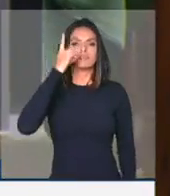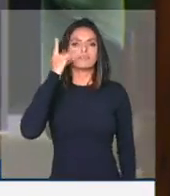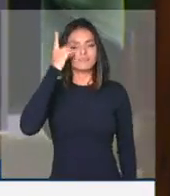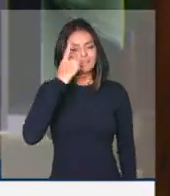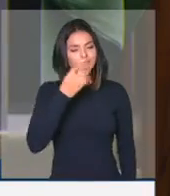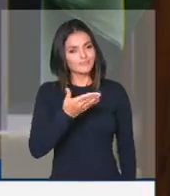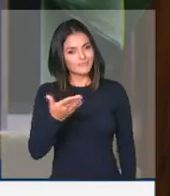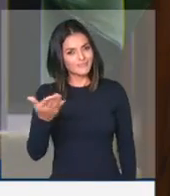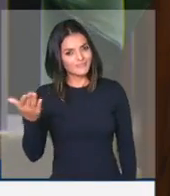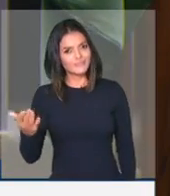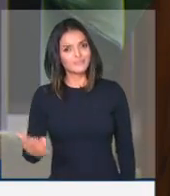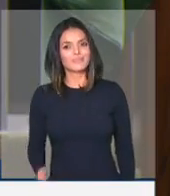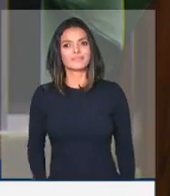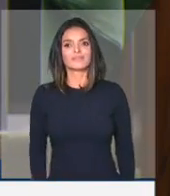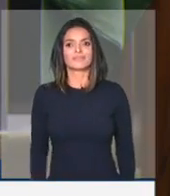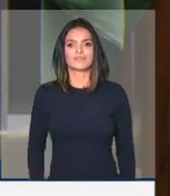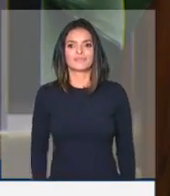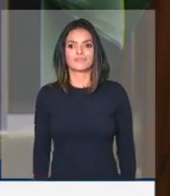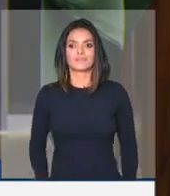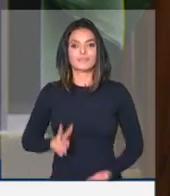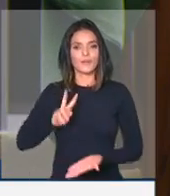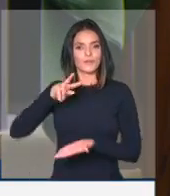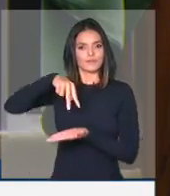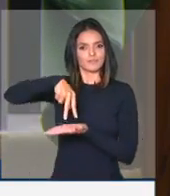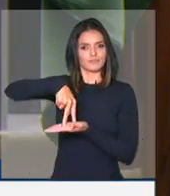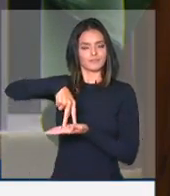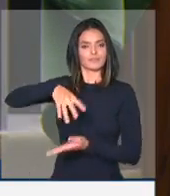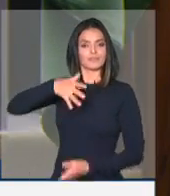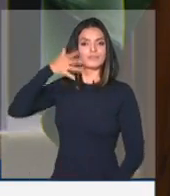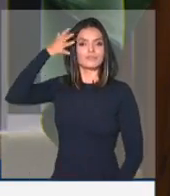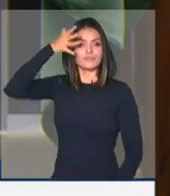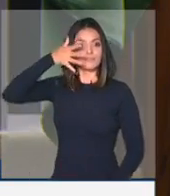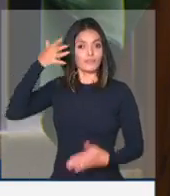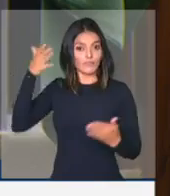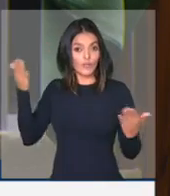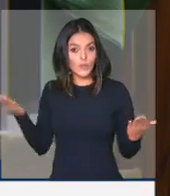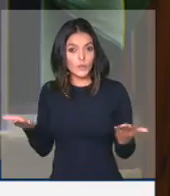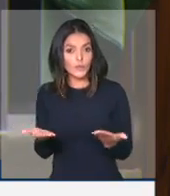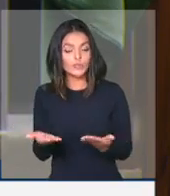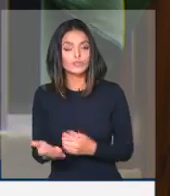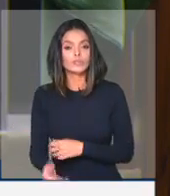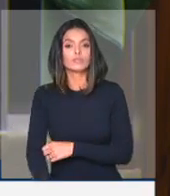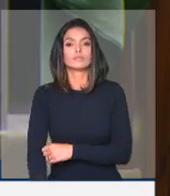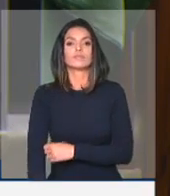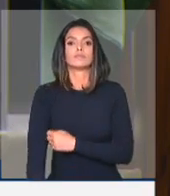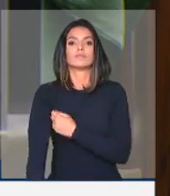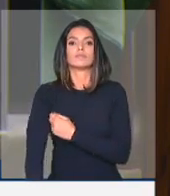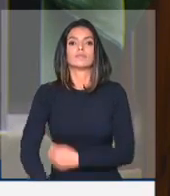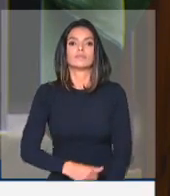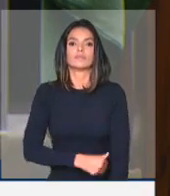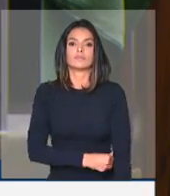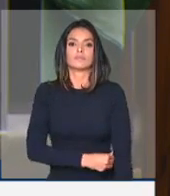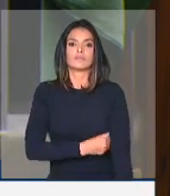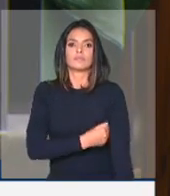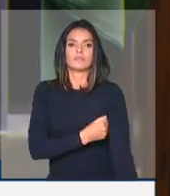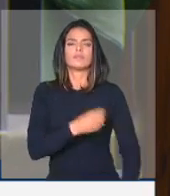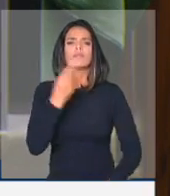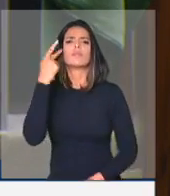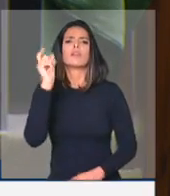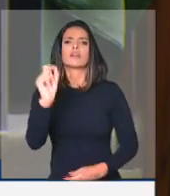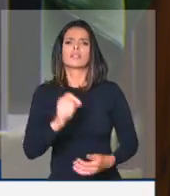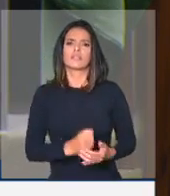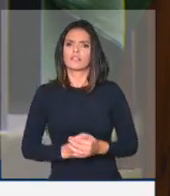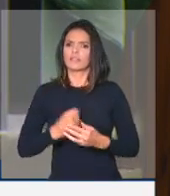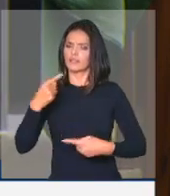parlamentares, faço a utilização na tribuna no dia de hoje para debater aí essa crise